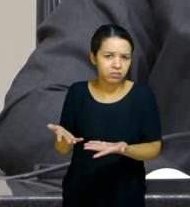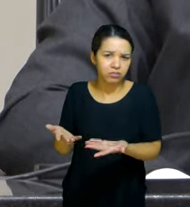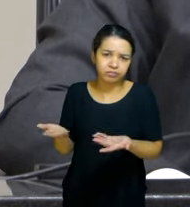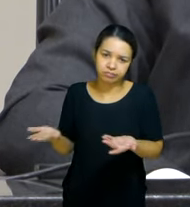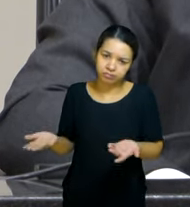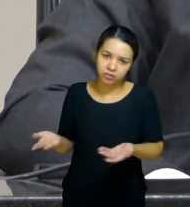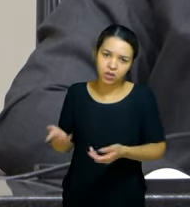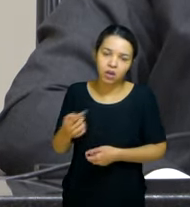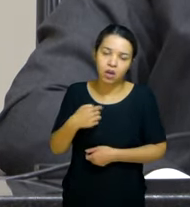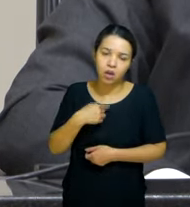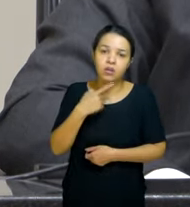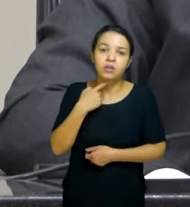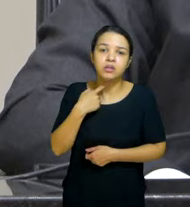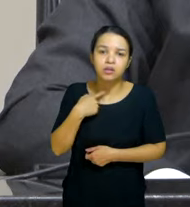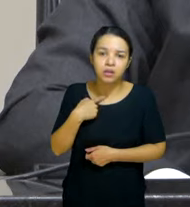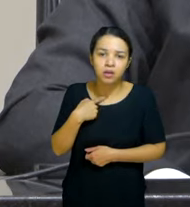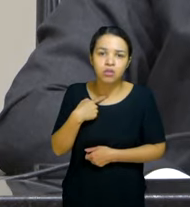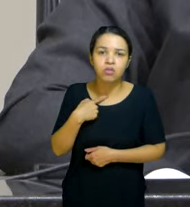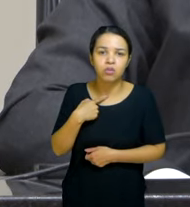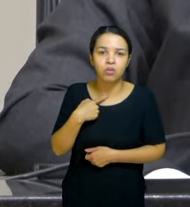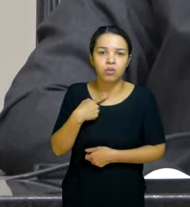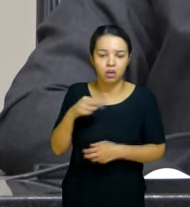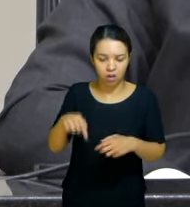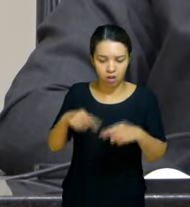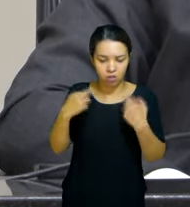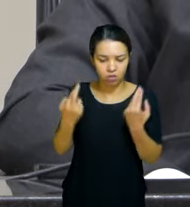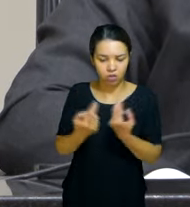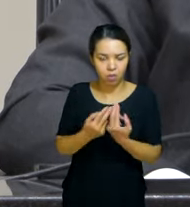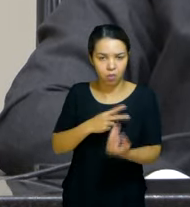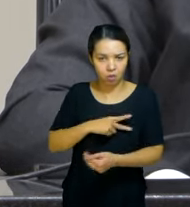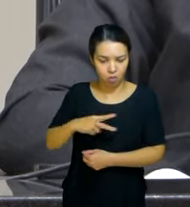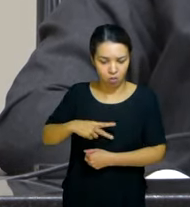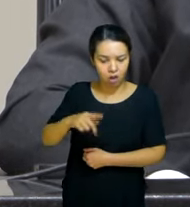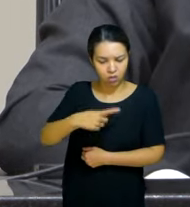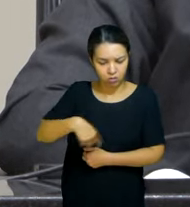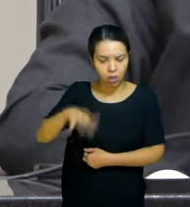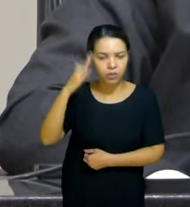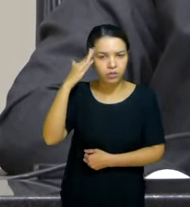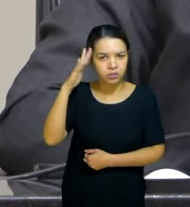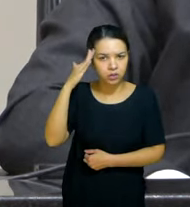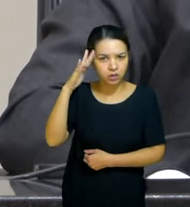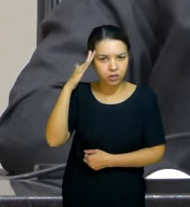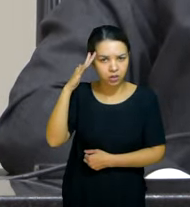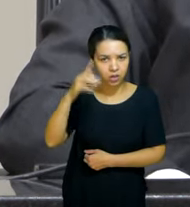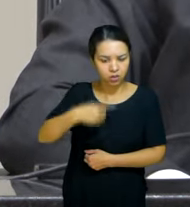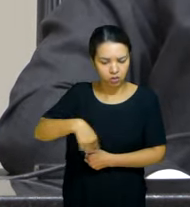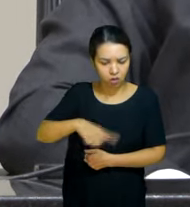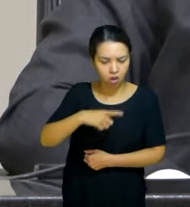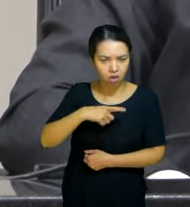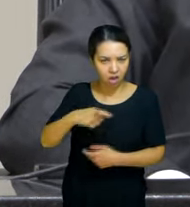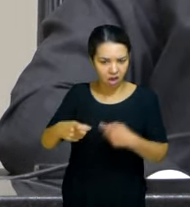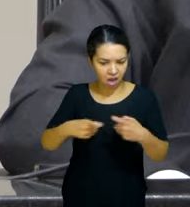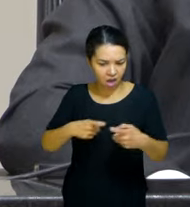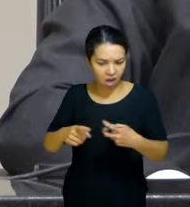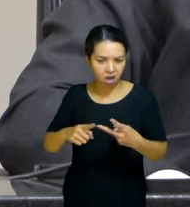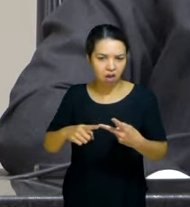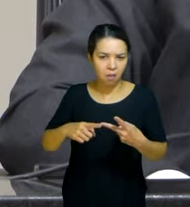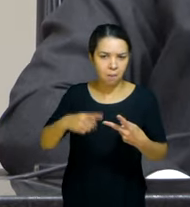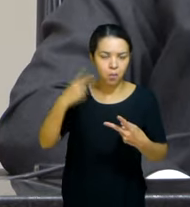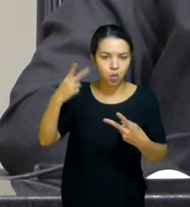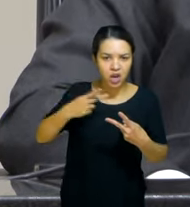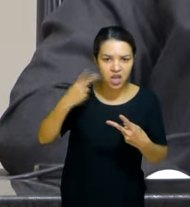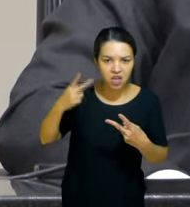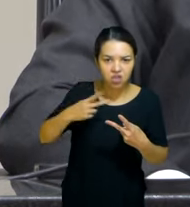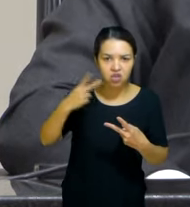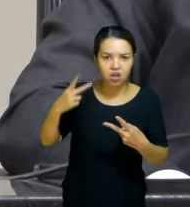E o meu desejo nessa audiência pública é compreender isso. Se nós temos guerra, se nós temos política, se nós temos gente jogando contra